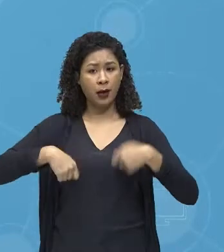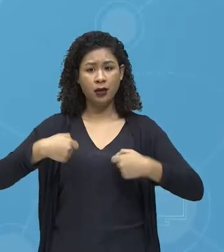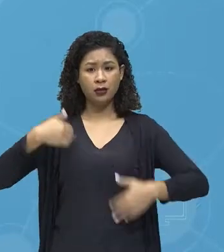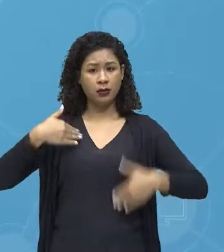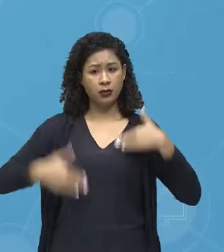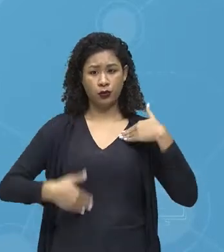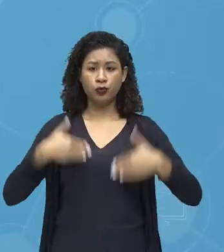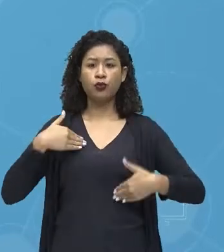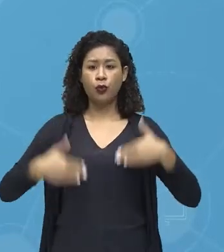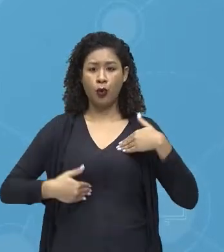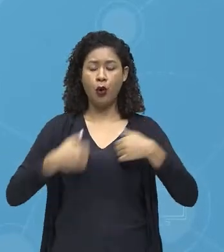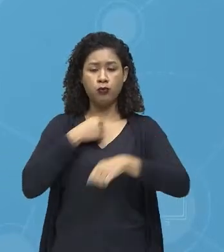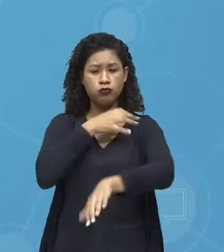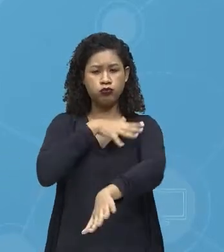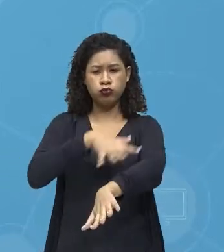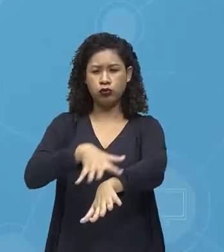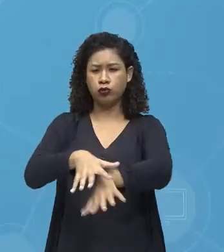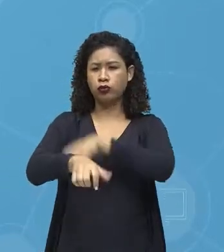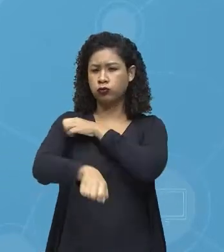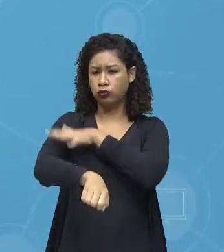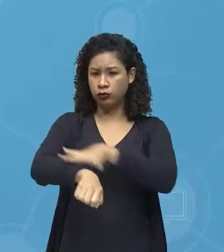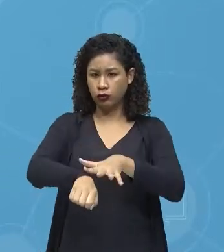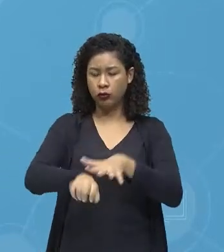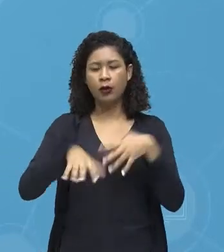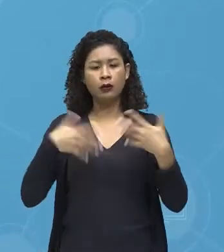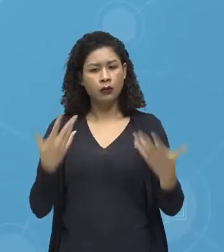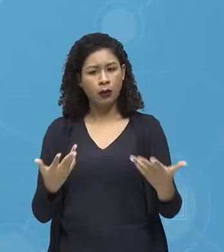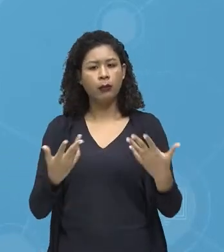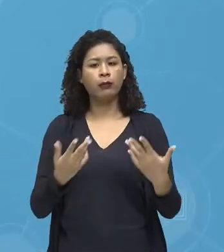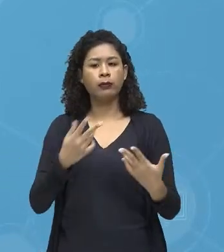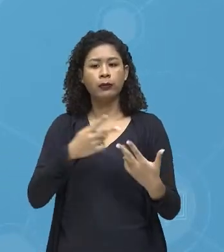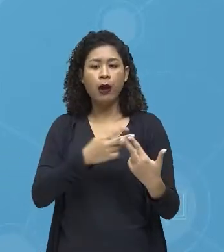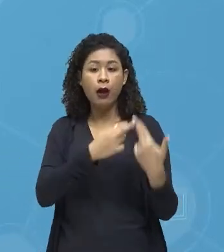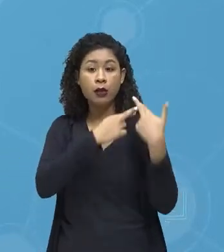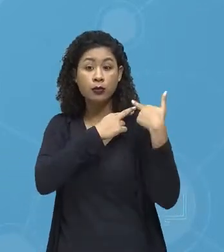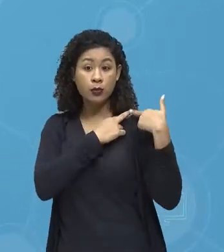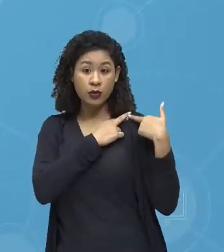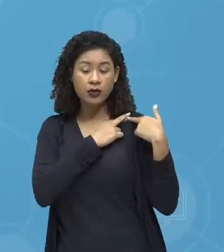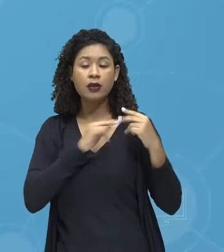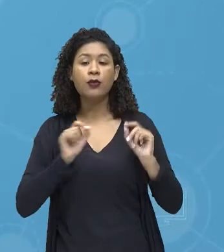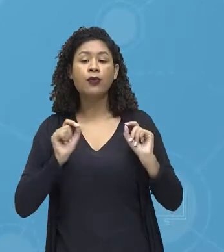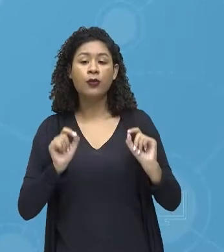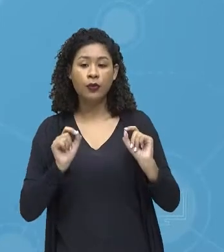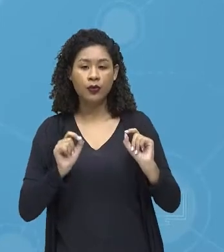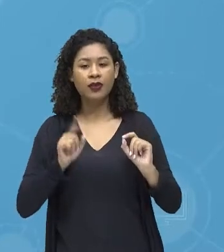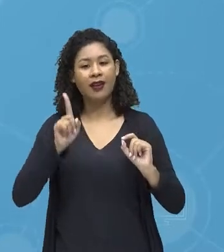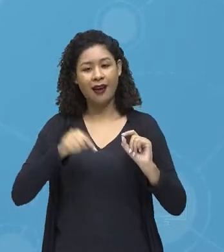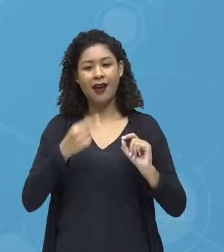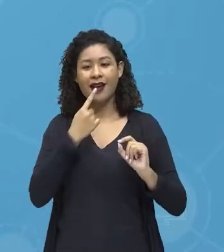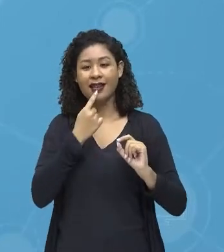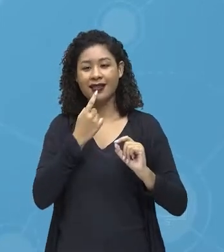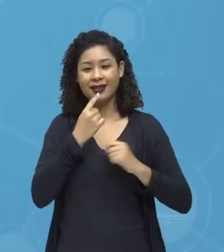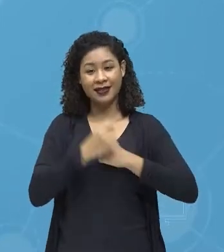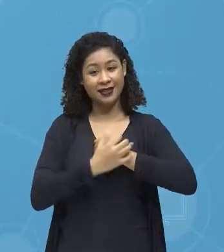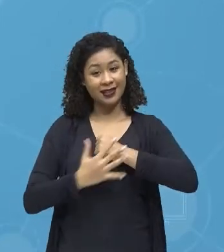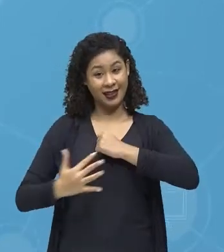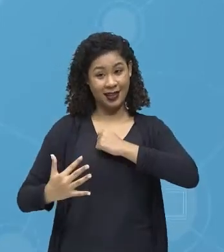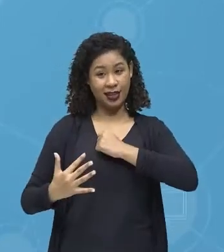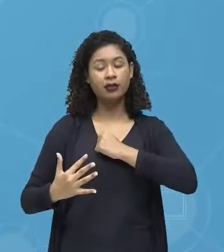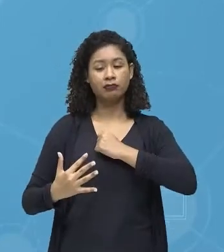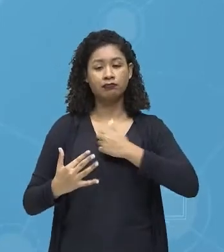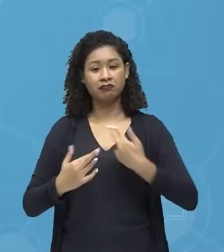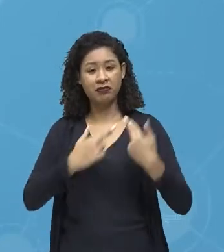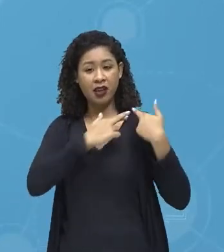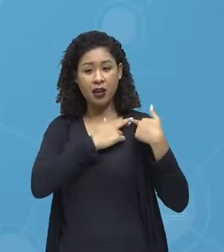nosso corpo. E quem faz esse transporte, quem leva essas substâncias, são o sangue, né? O sangue que vai